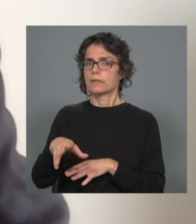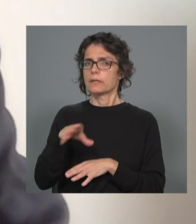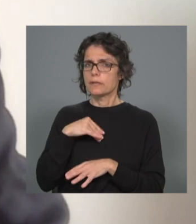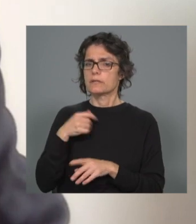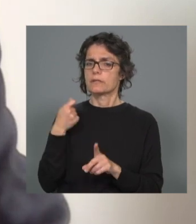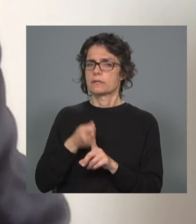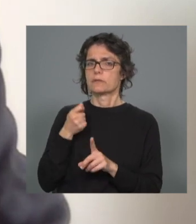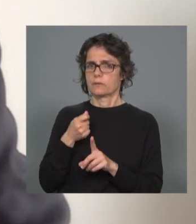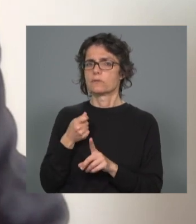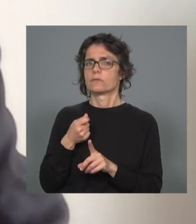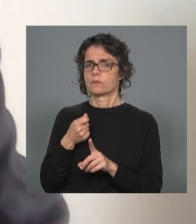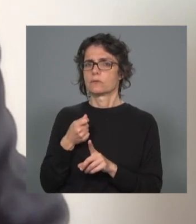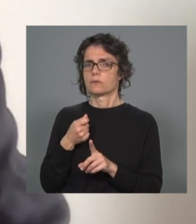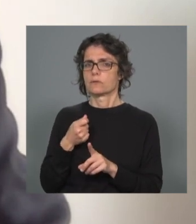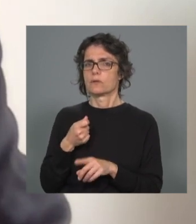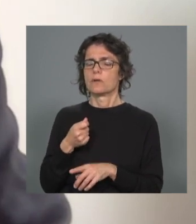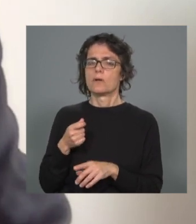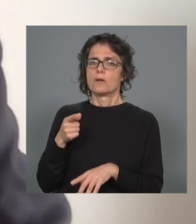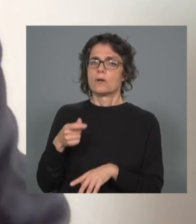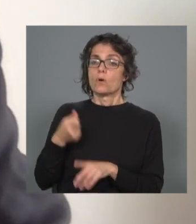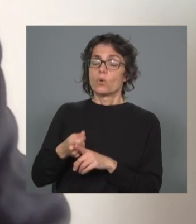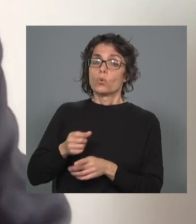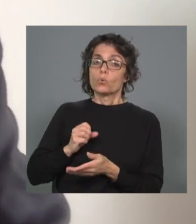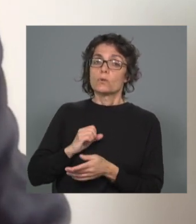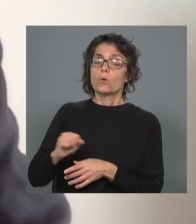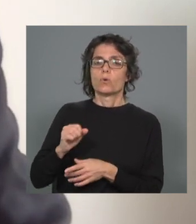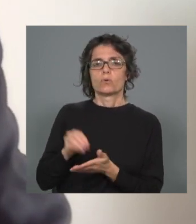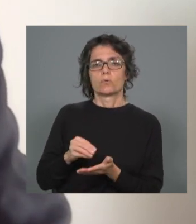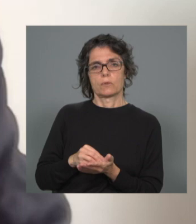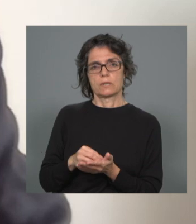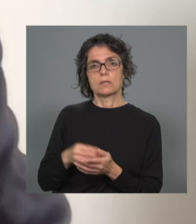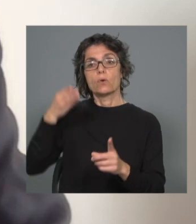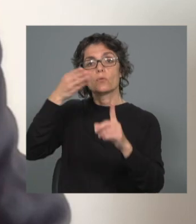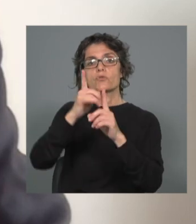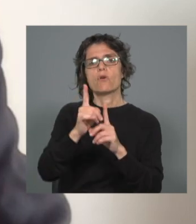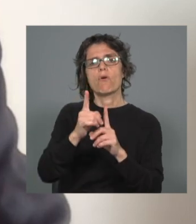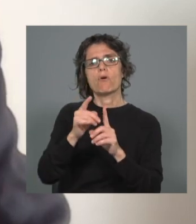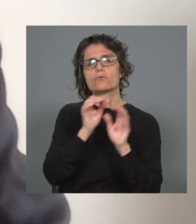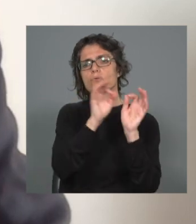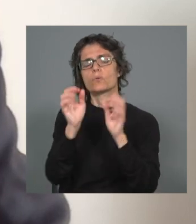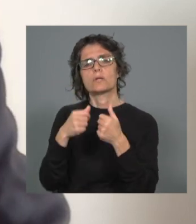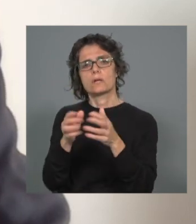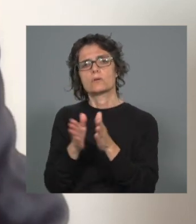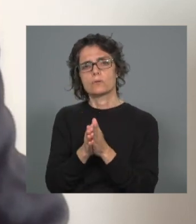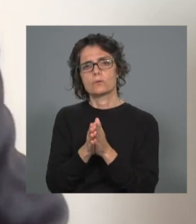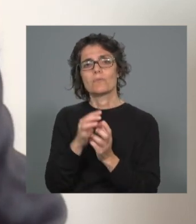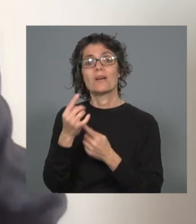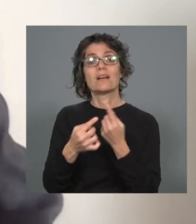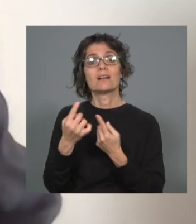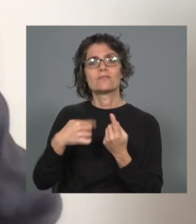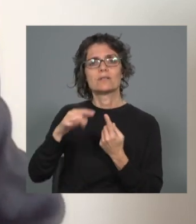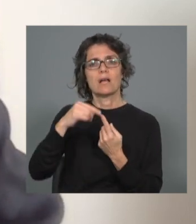a luta para o bem comum, que não exclua ninguém, porque as ideologias muitas vezes têm